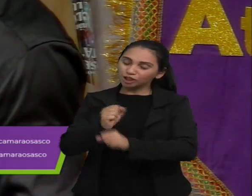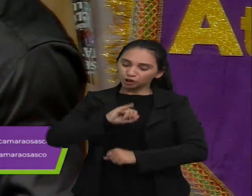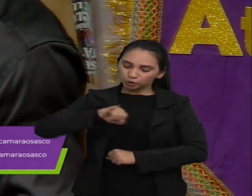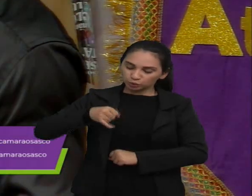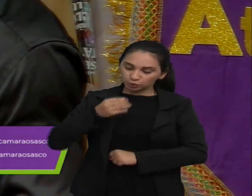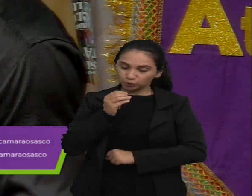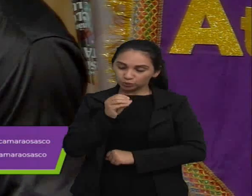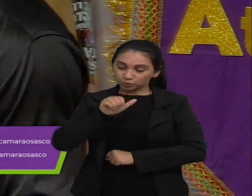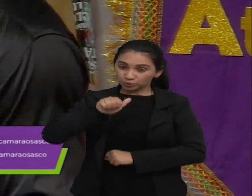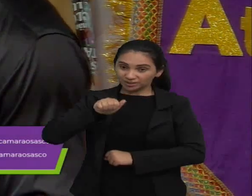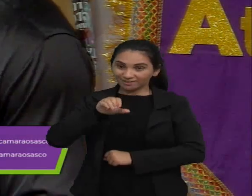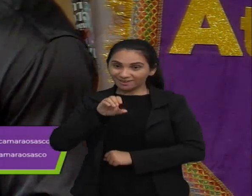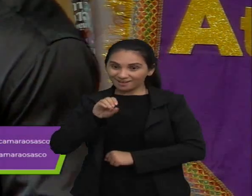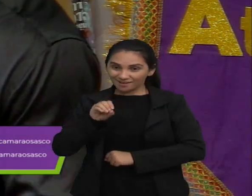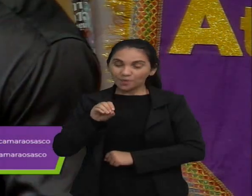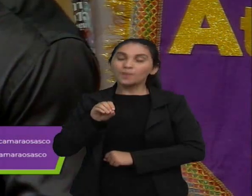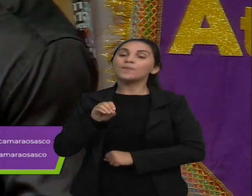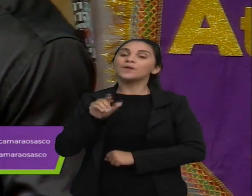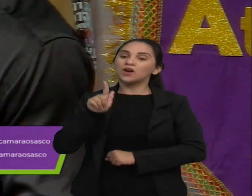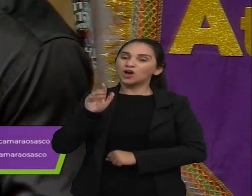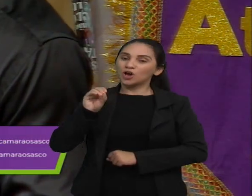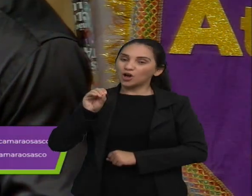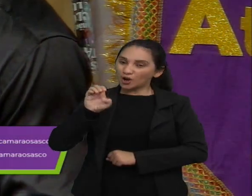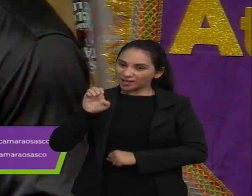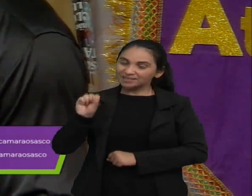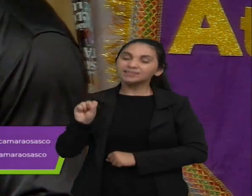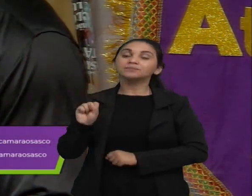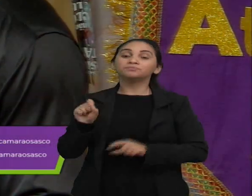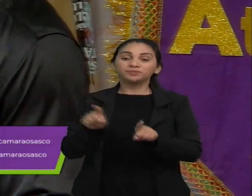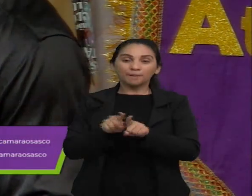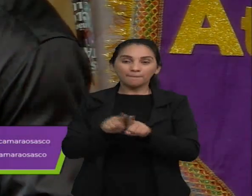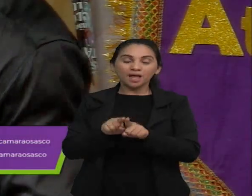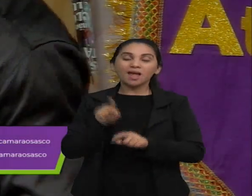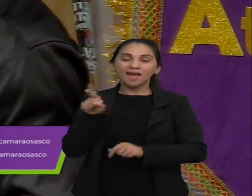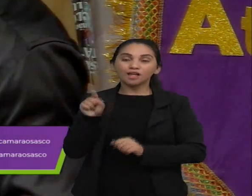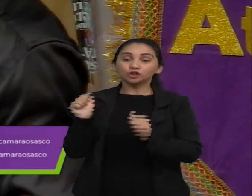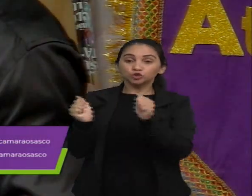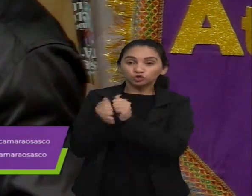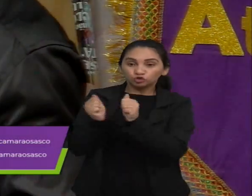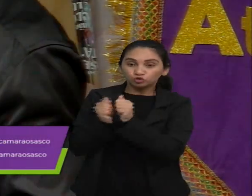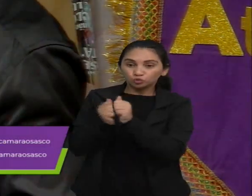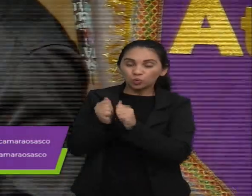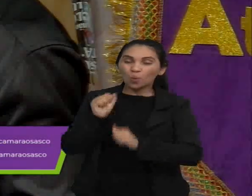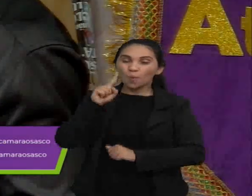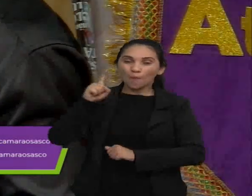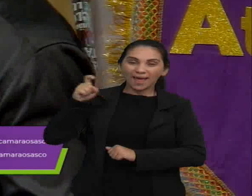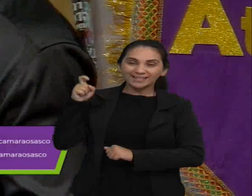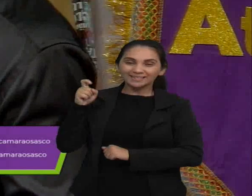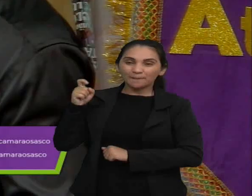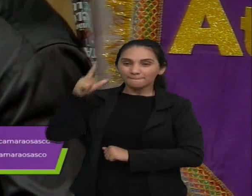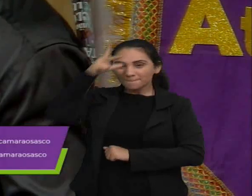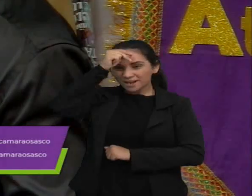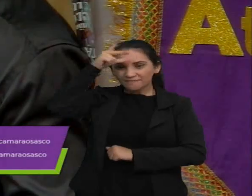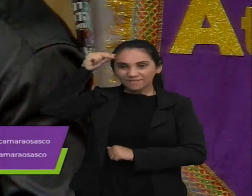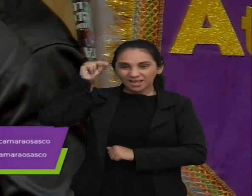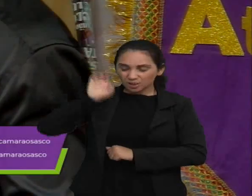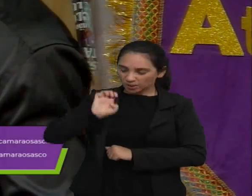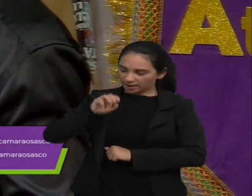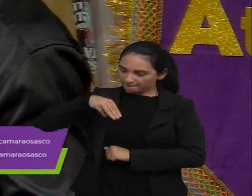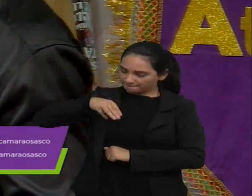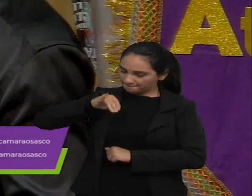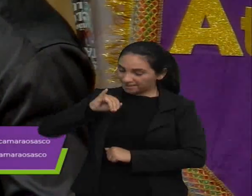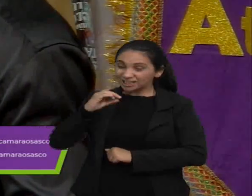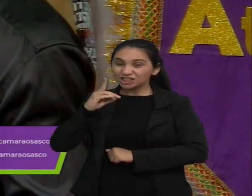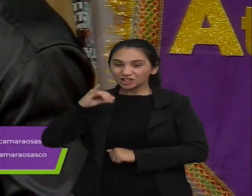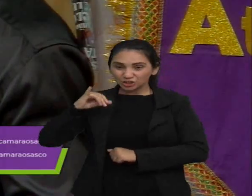representando o sempre prefeito Emílio deputado João muito bom estar aqui do seu lado te conhecer